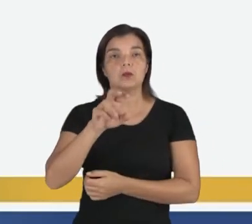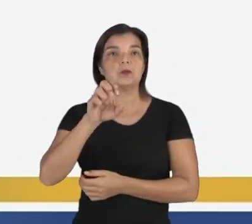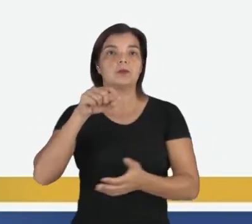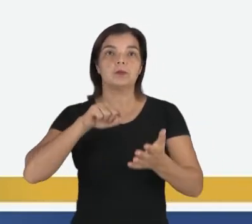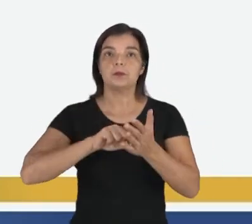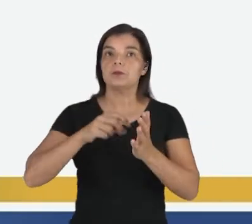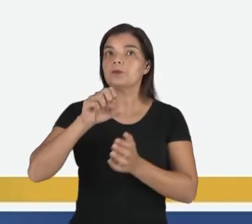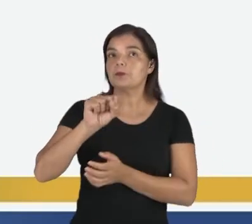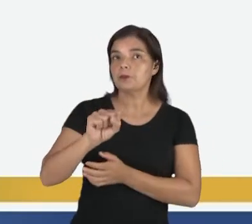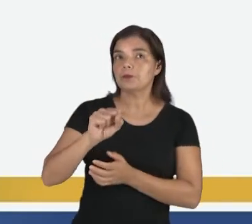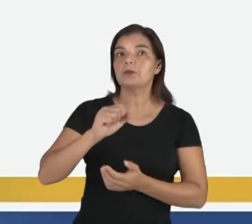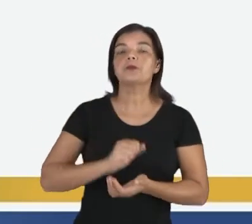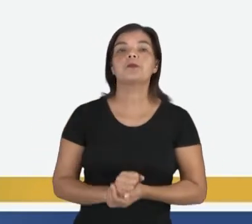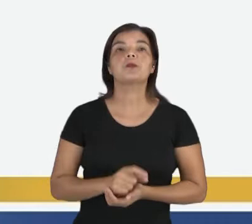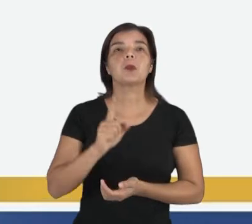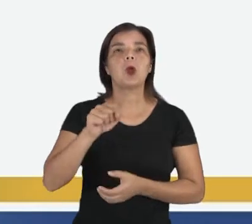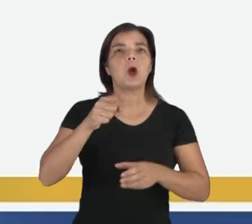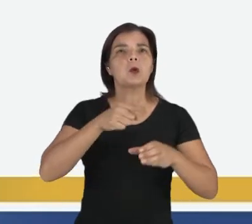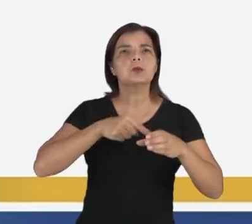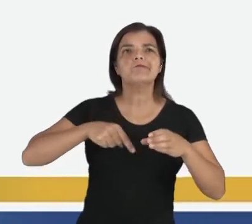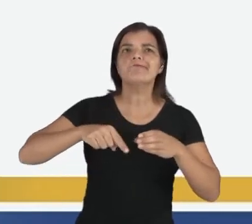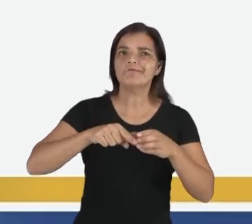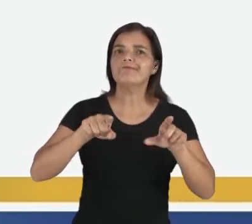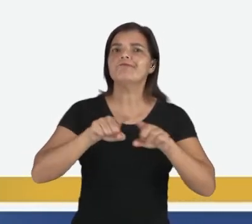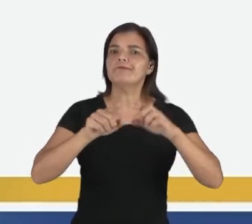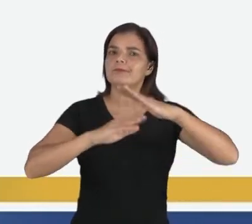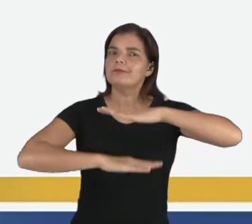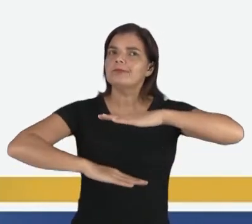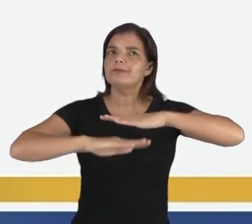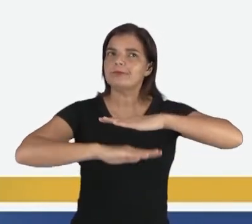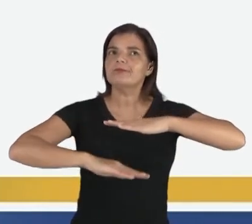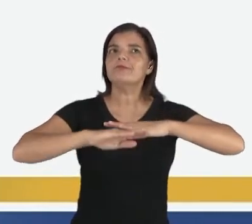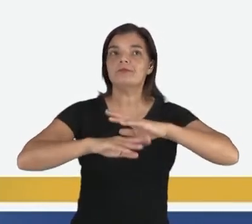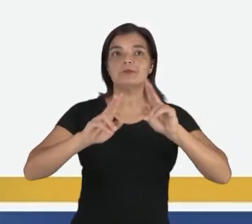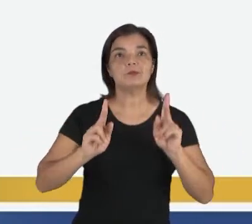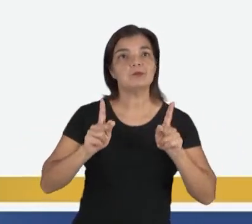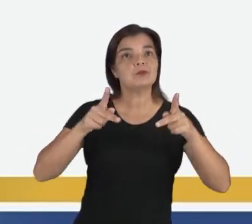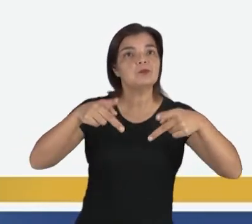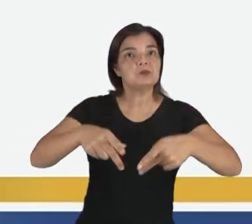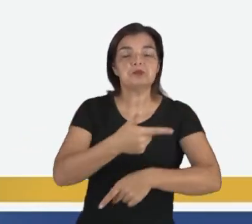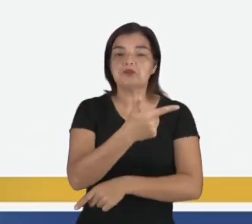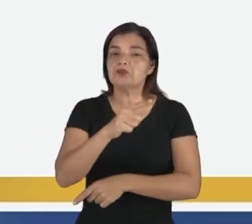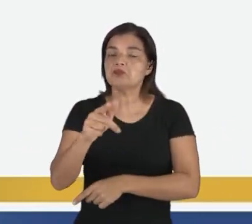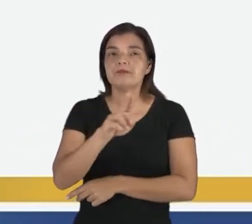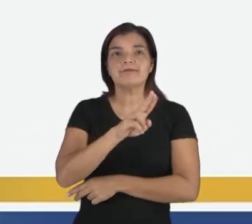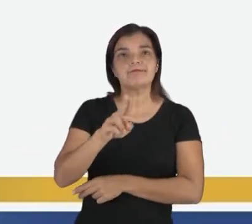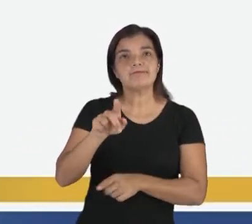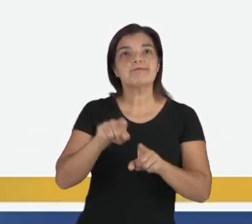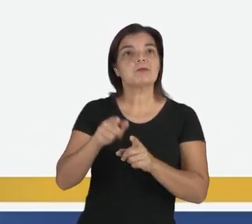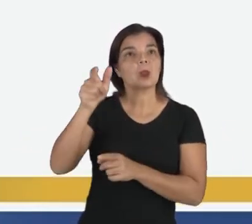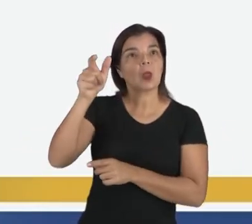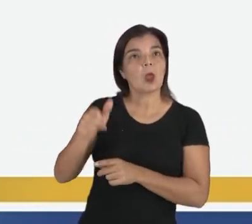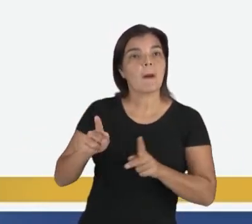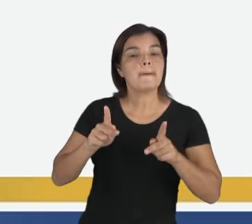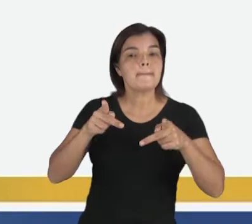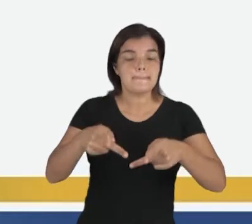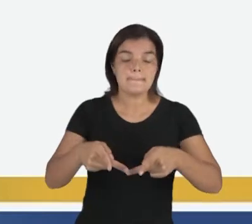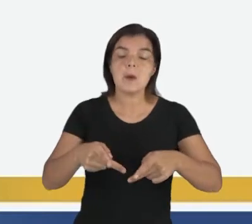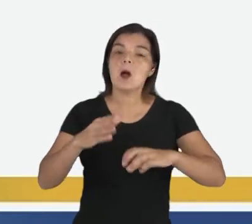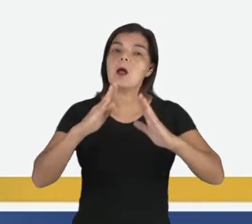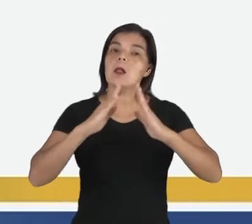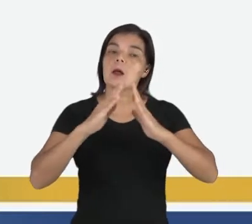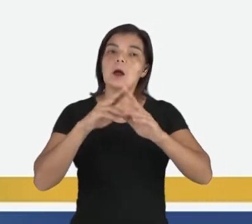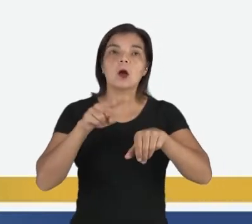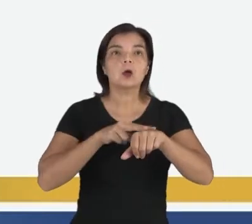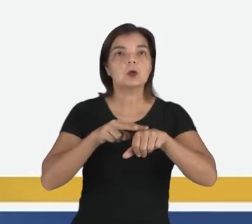R. e S. é um buraco que fica embaixo de um viaduto sem nome, ao lado da Ponte da Casa